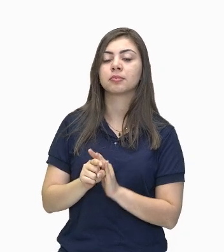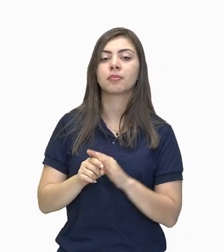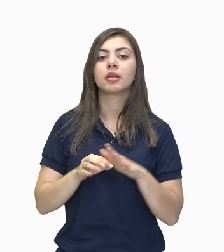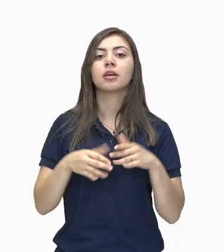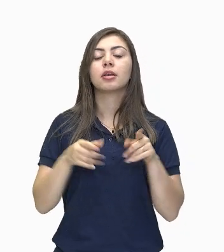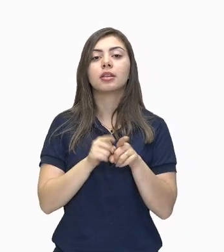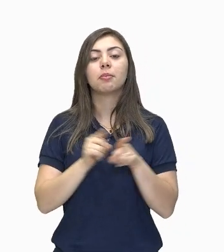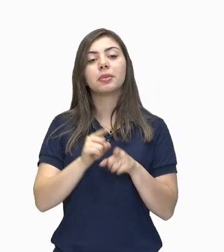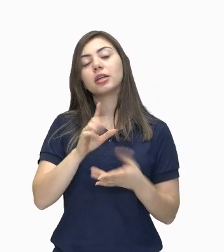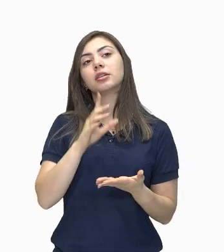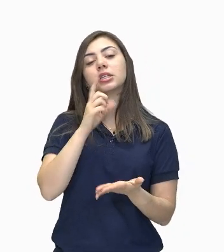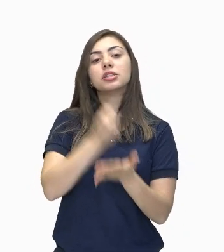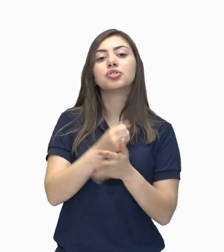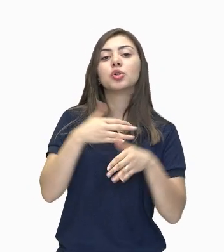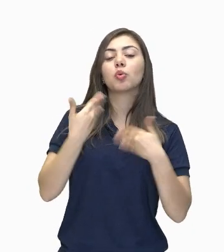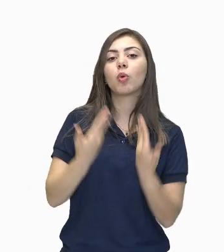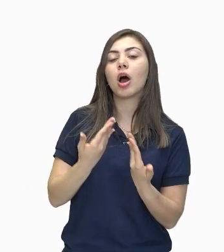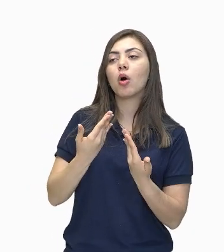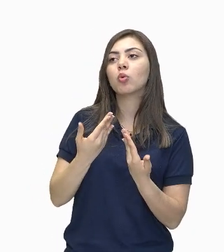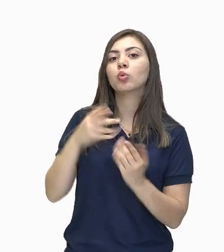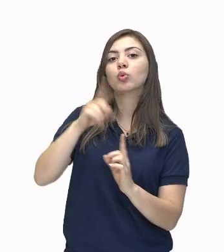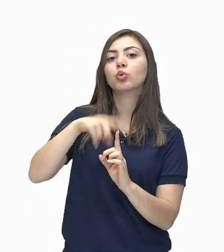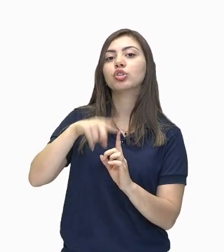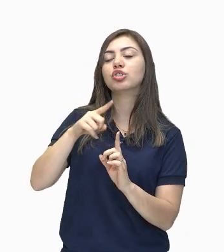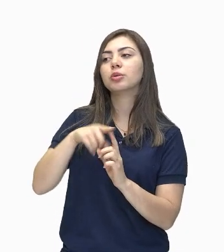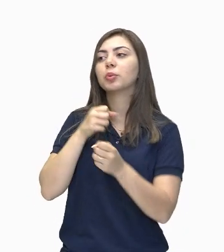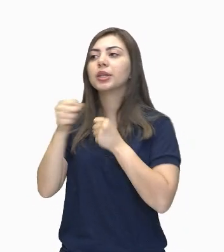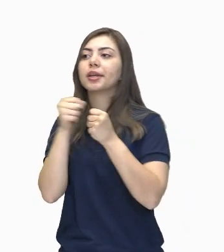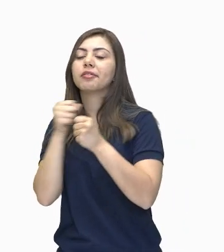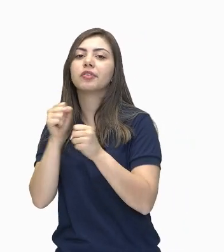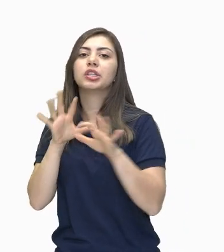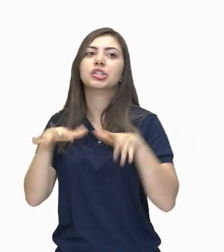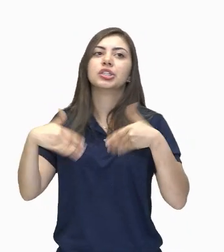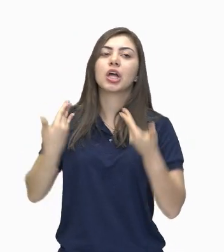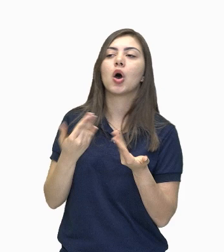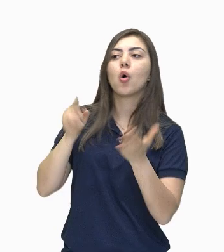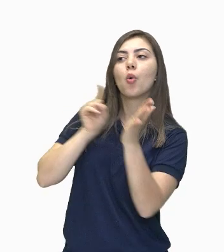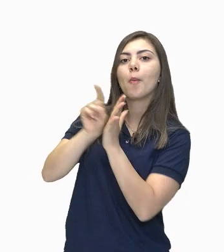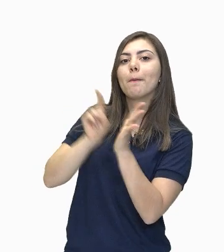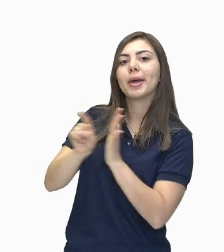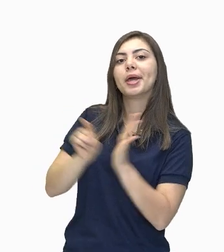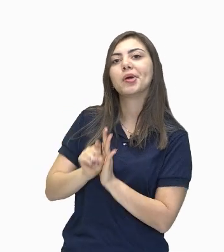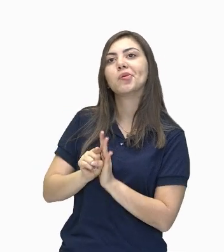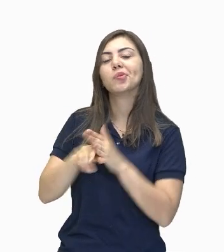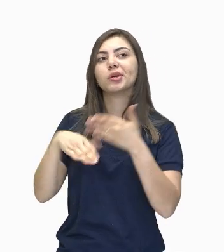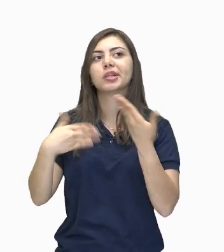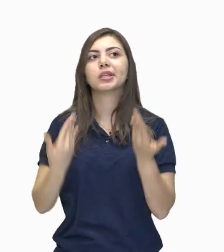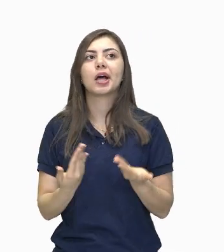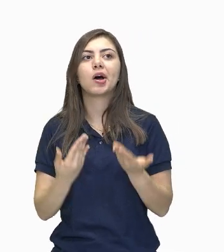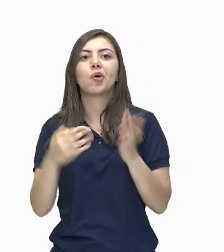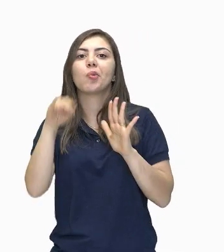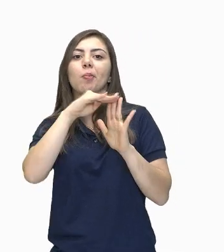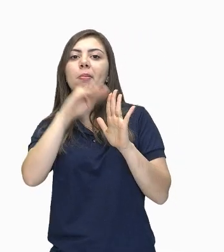se é um questionário, se é entrevista, se é formulário, né,